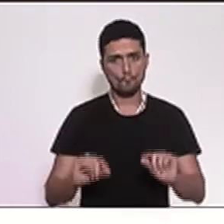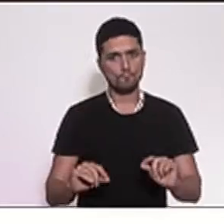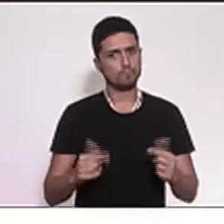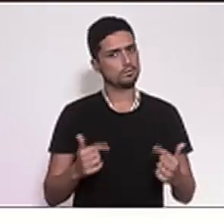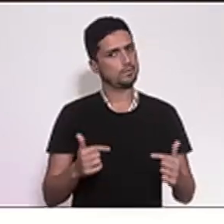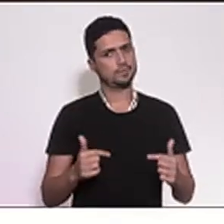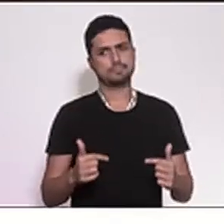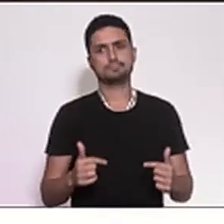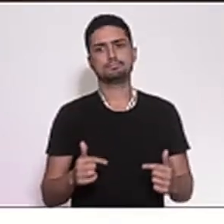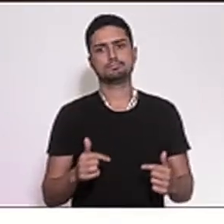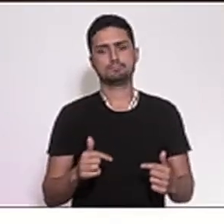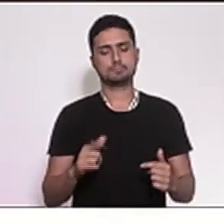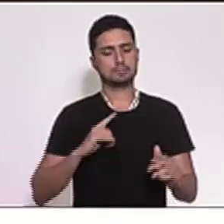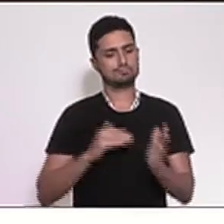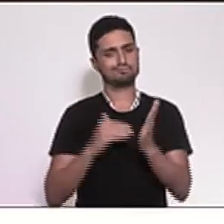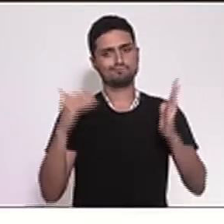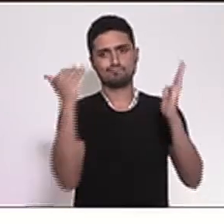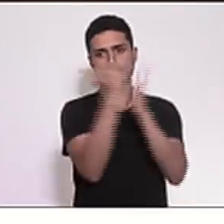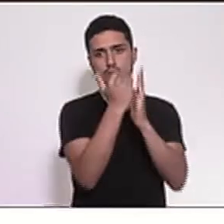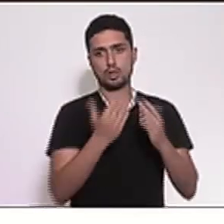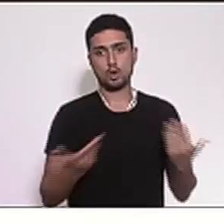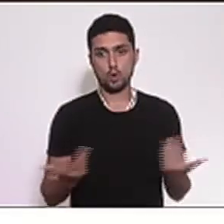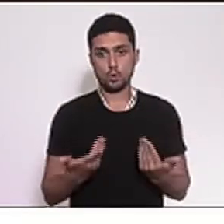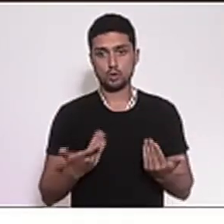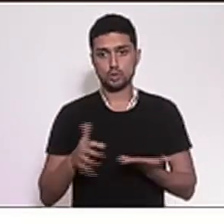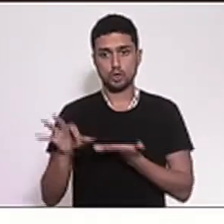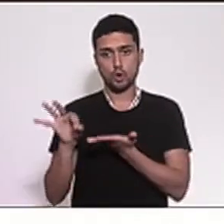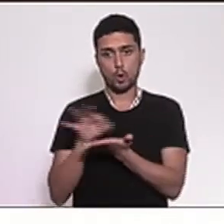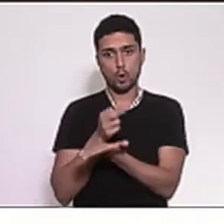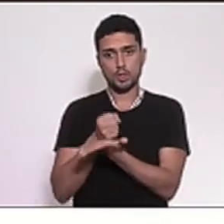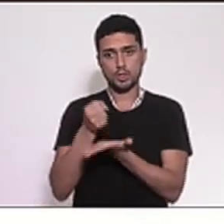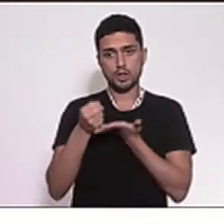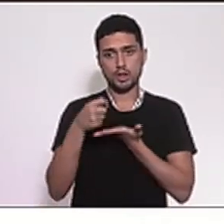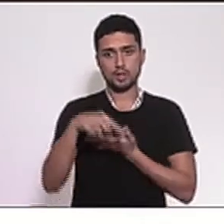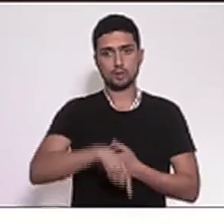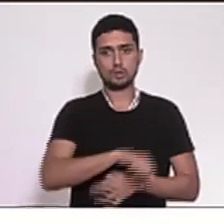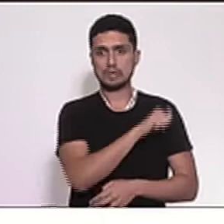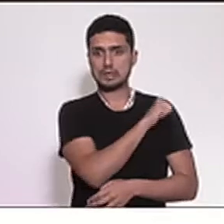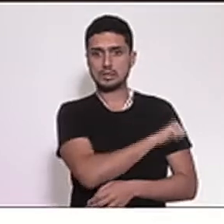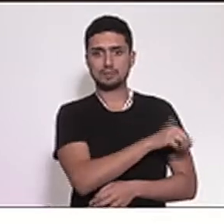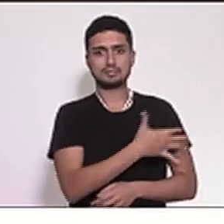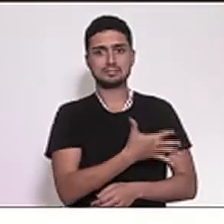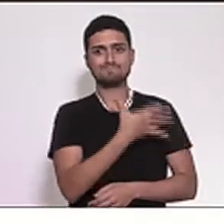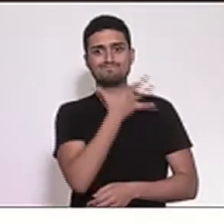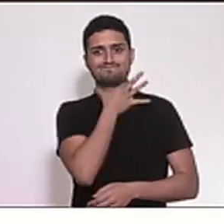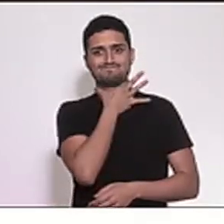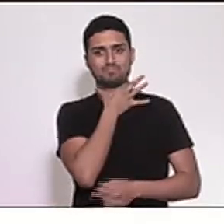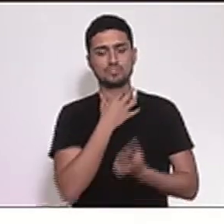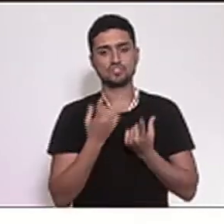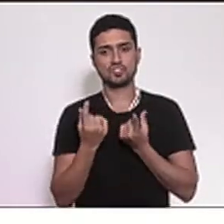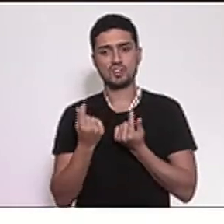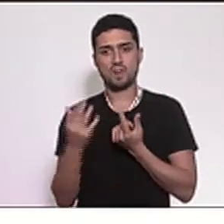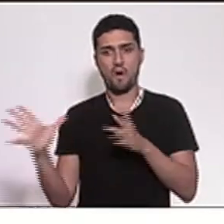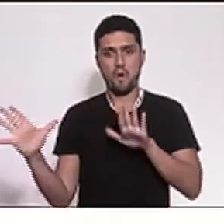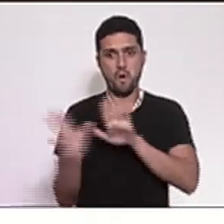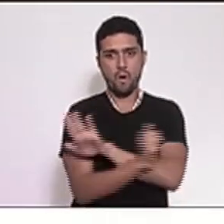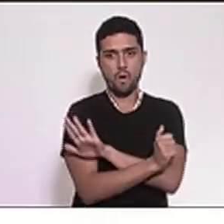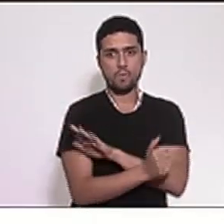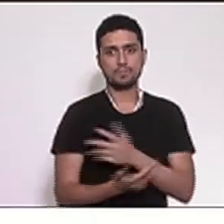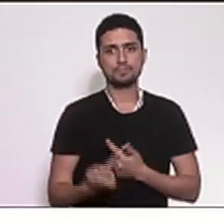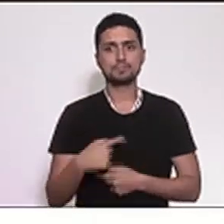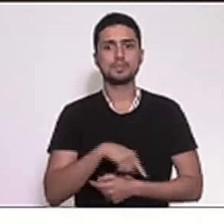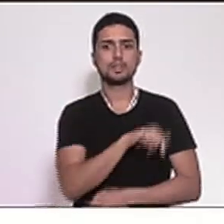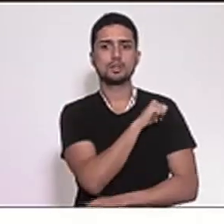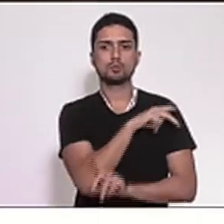elevados. Hoje, esse contrato faz com que o Estado do Rio de Janeiro conviva com um rombo, através do Rio